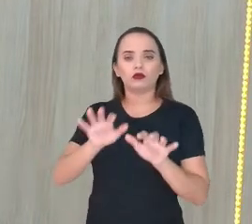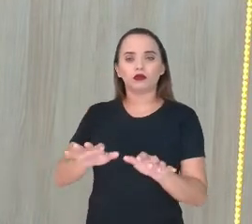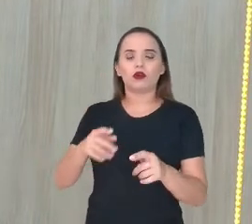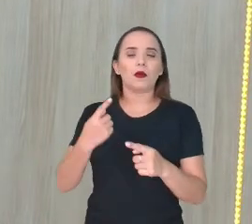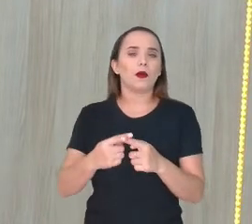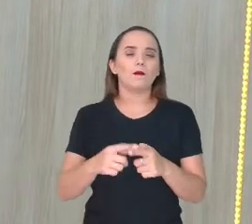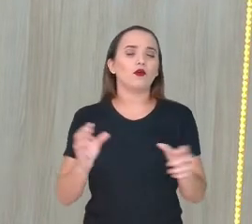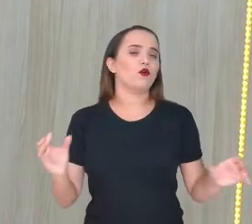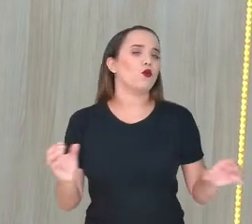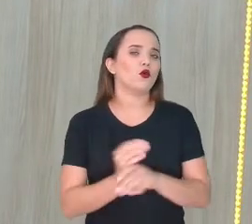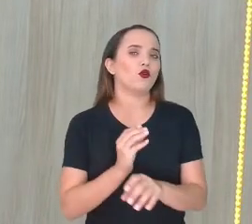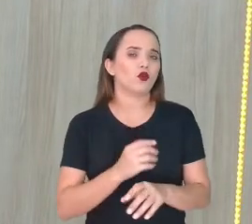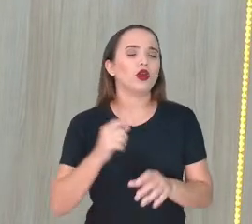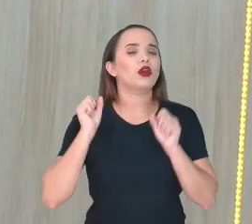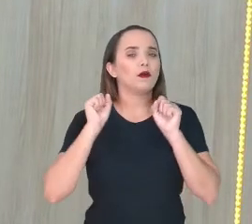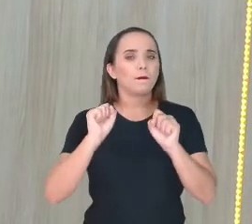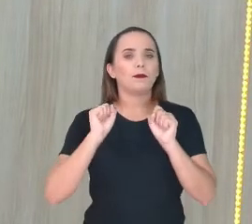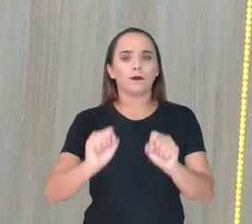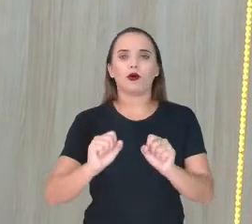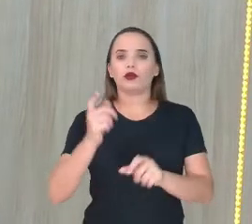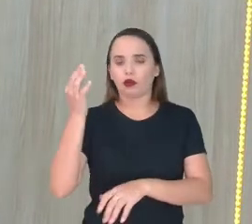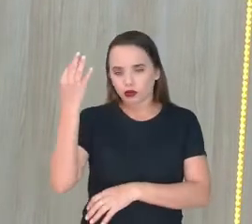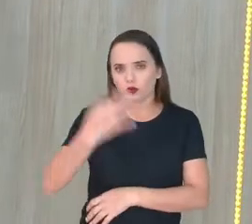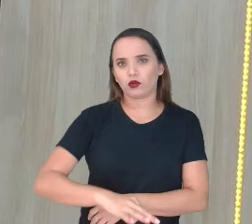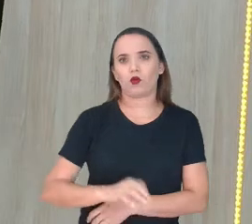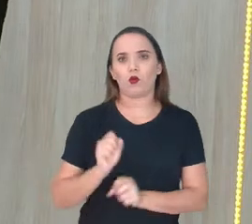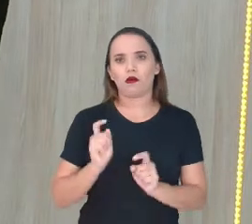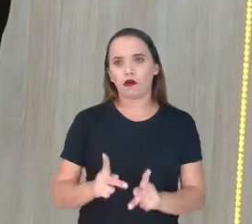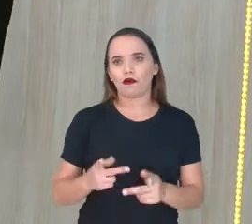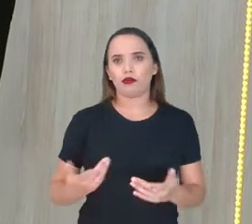certo. Entenderam?